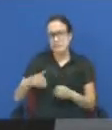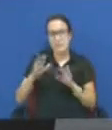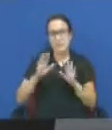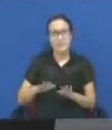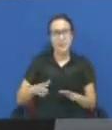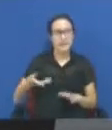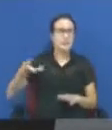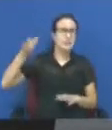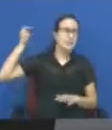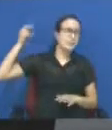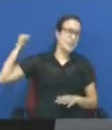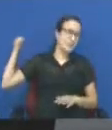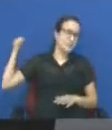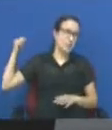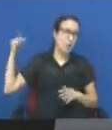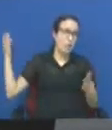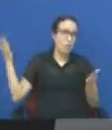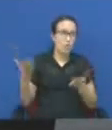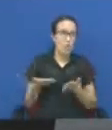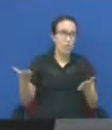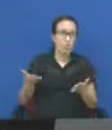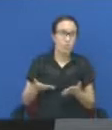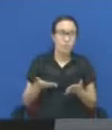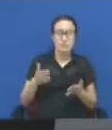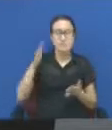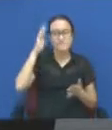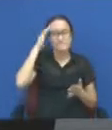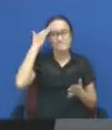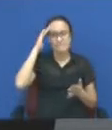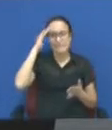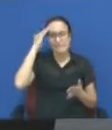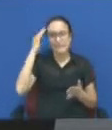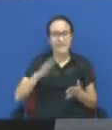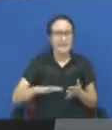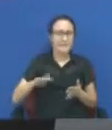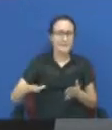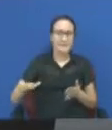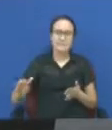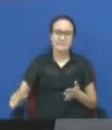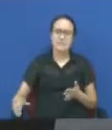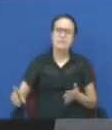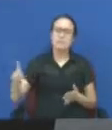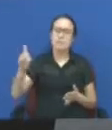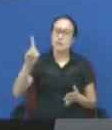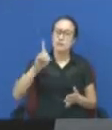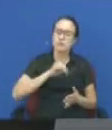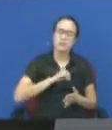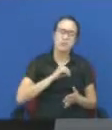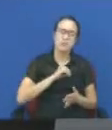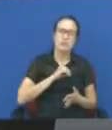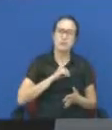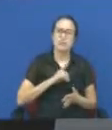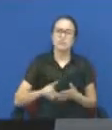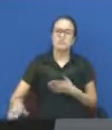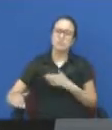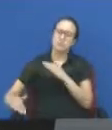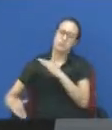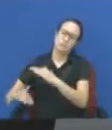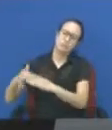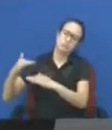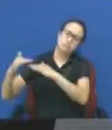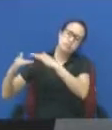outros. Hoje a gente tem que ter esse entendimento que a criança ela tem o seu direito de todo o seu